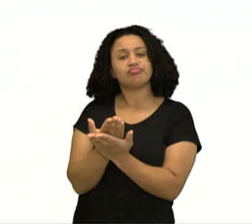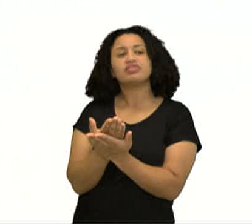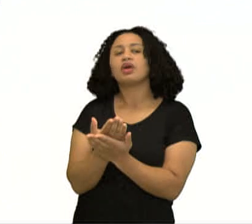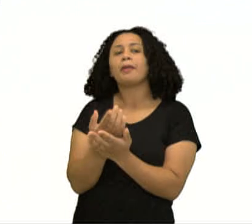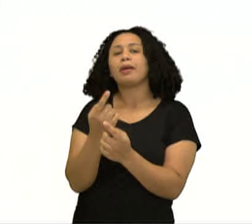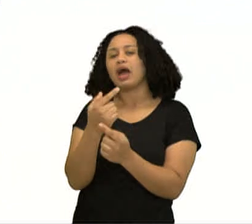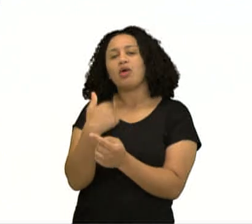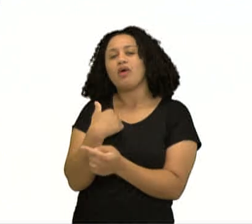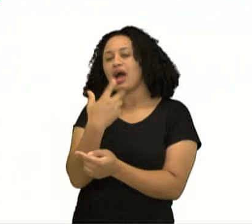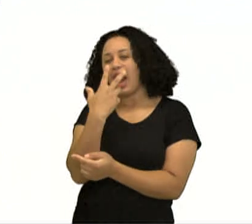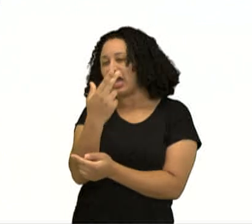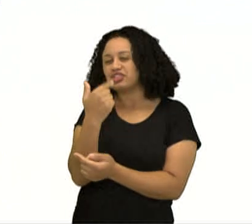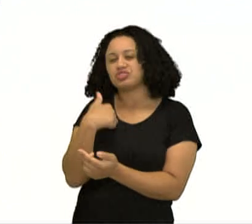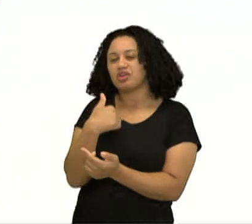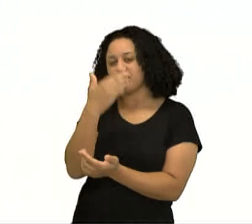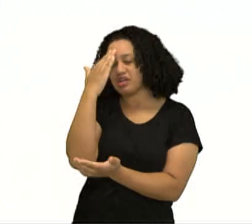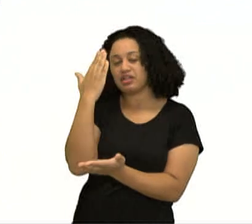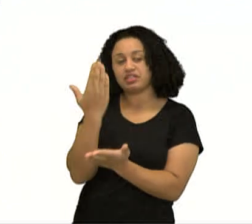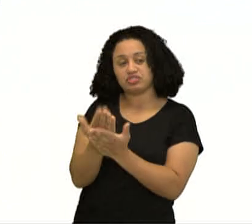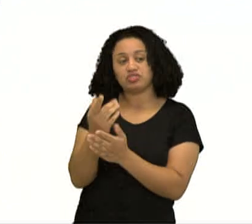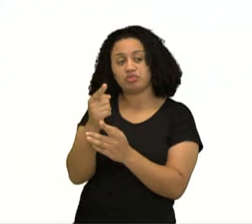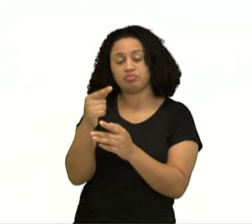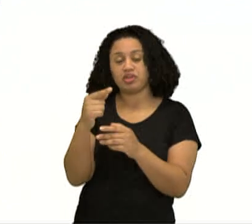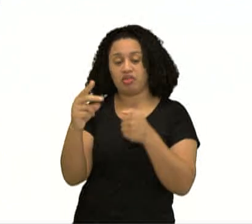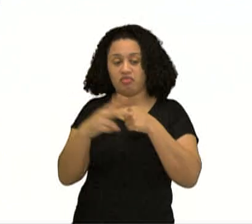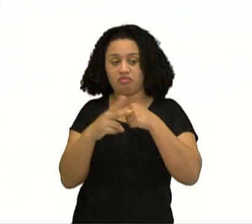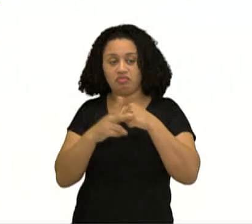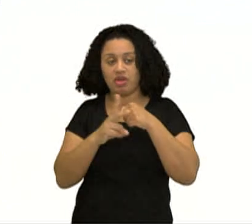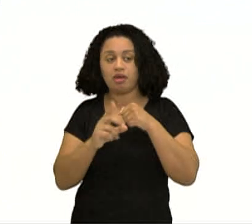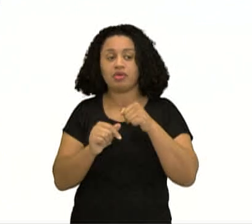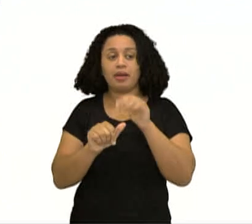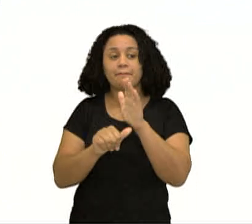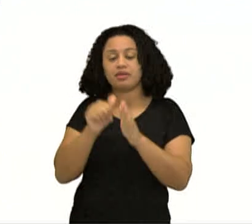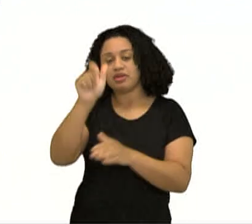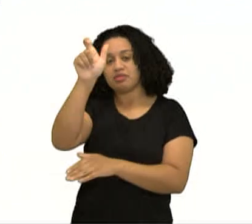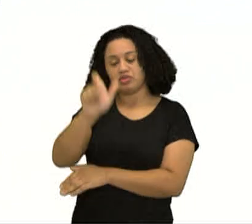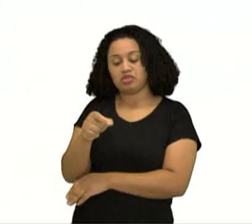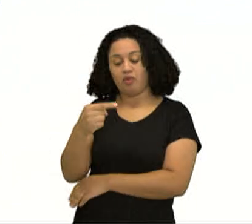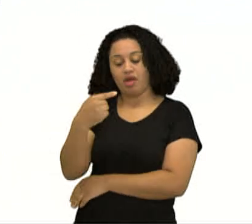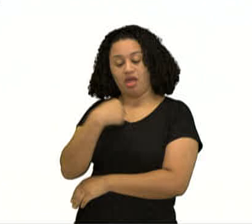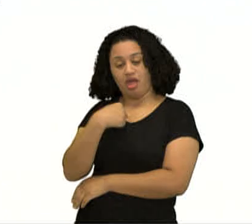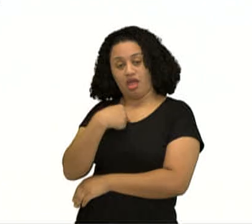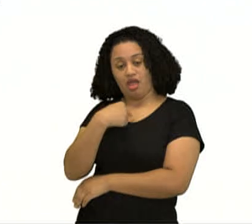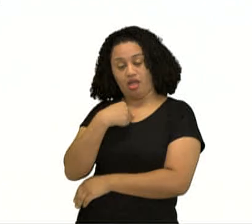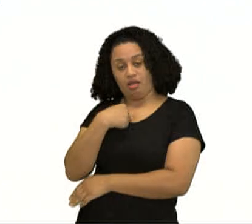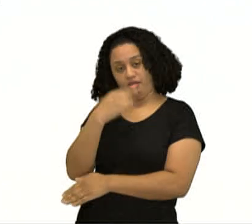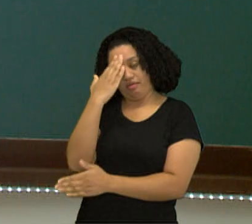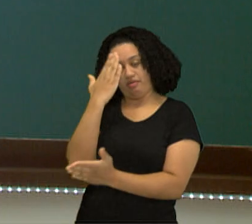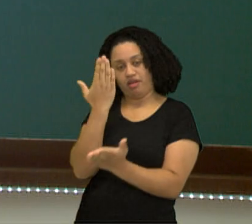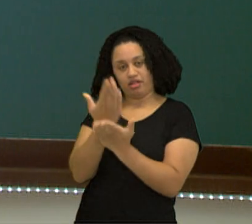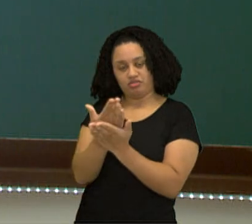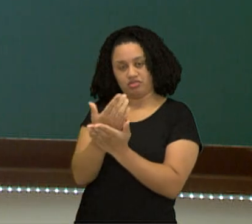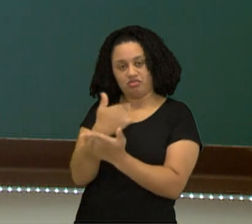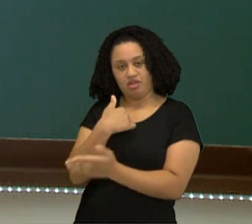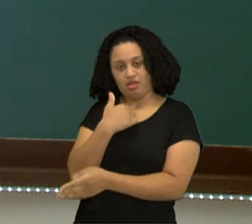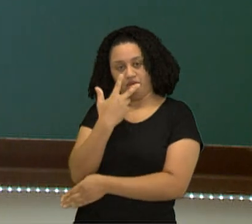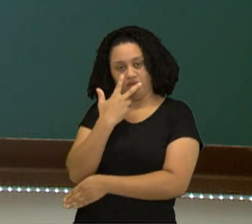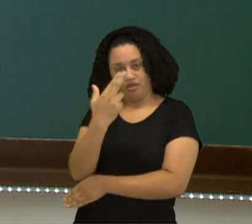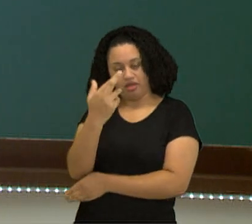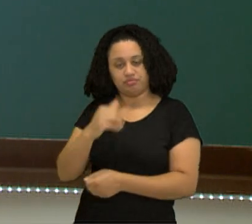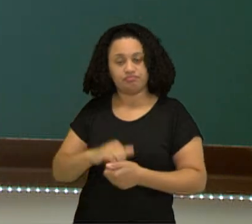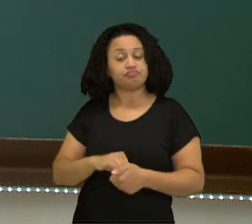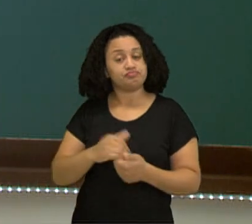o verbo acreditar está conjugado na primeira pessoa do singular, eu acredito. Então, com essa palavrinha, a